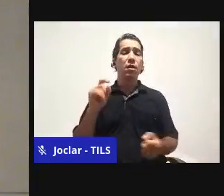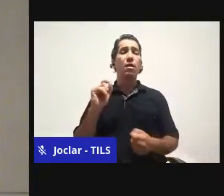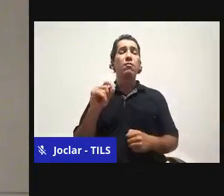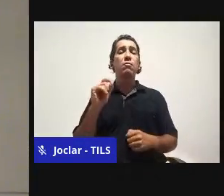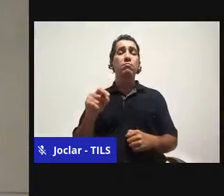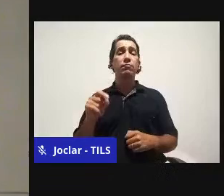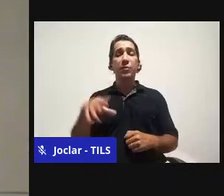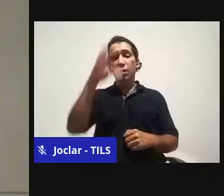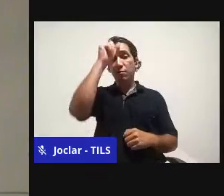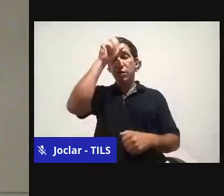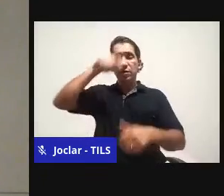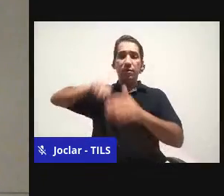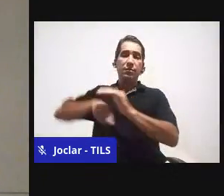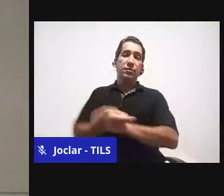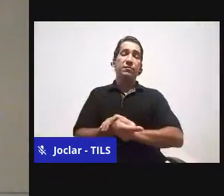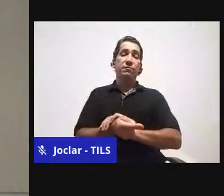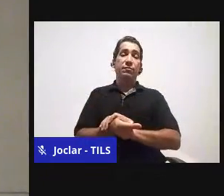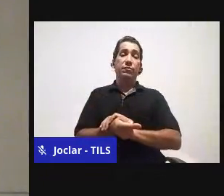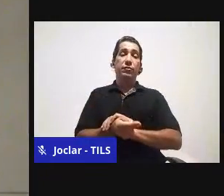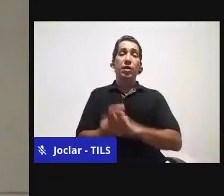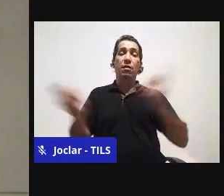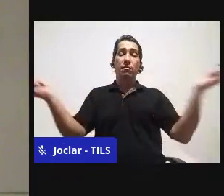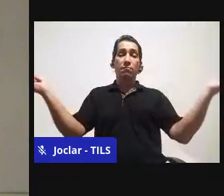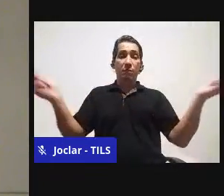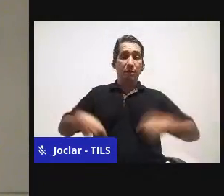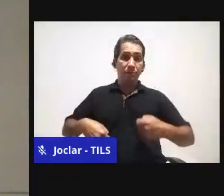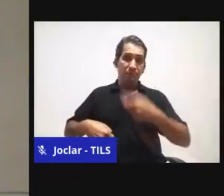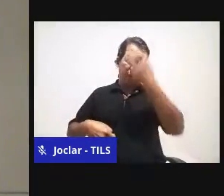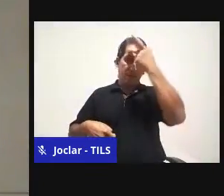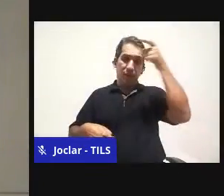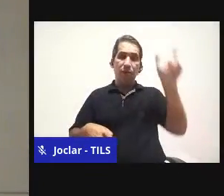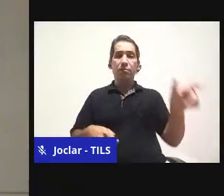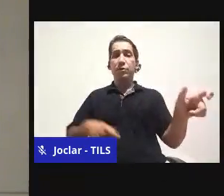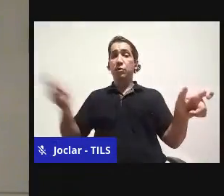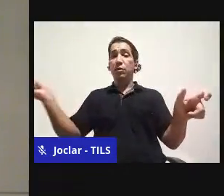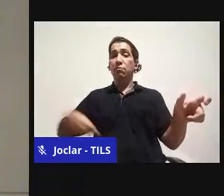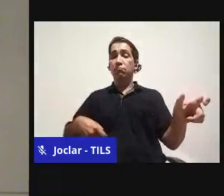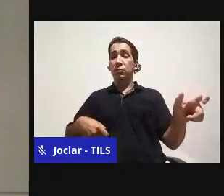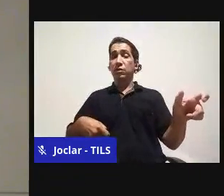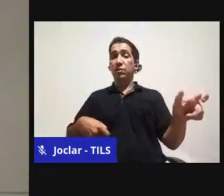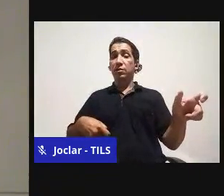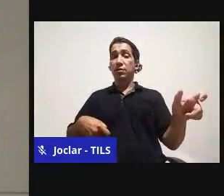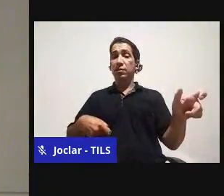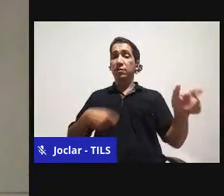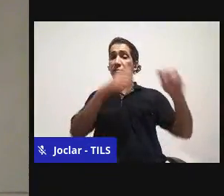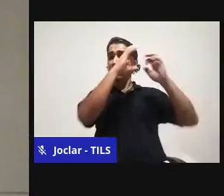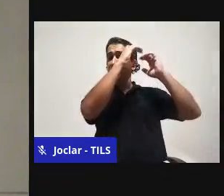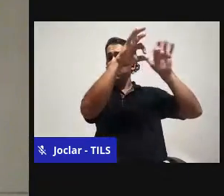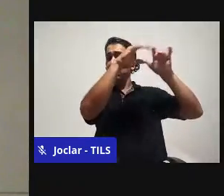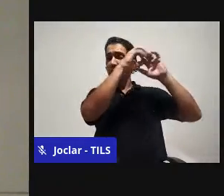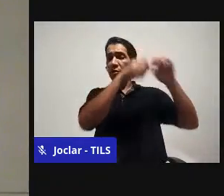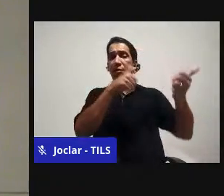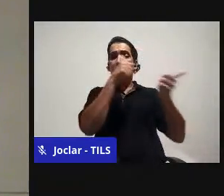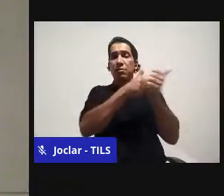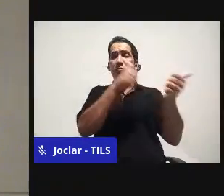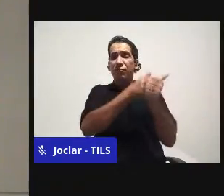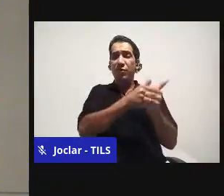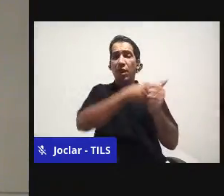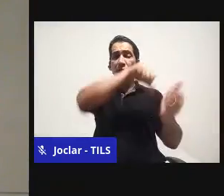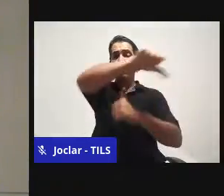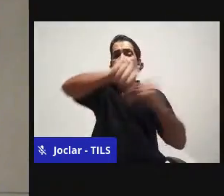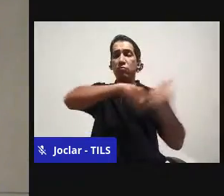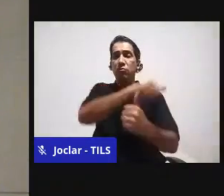a capacidade que o ser humano hoje tem de processar informação e transformar em conhecimento. Pois